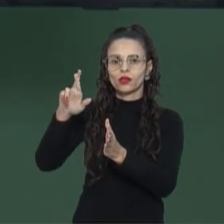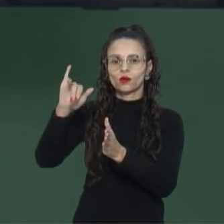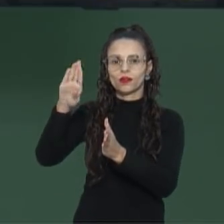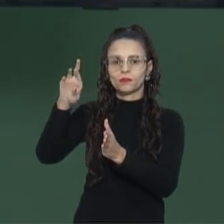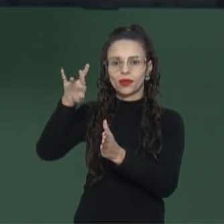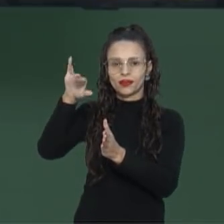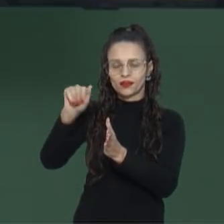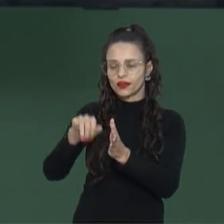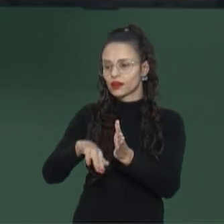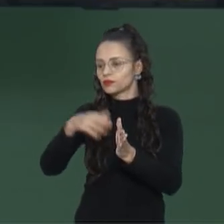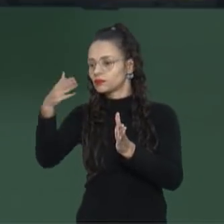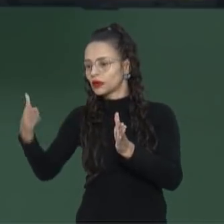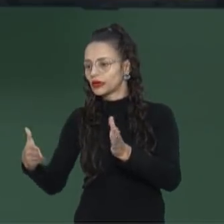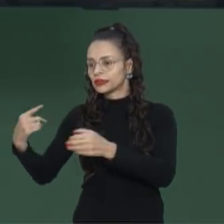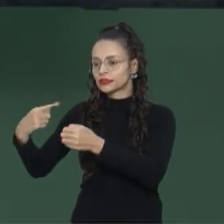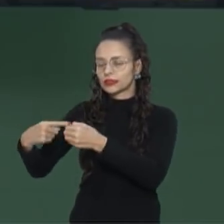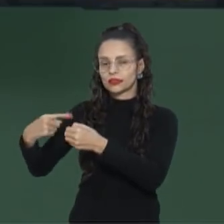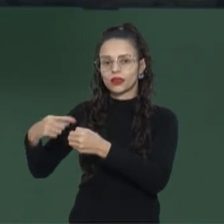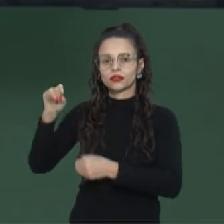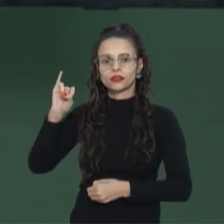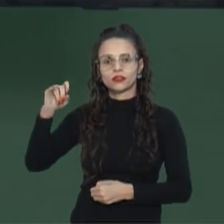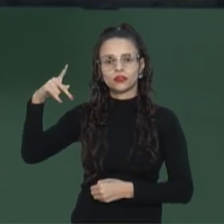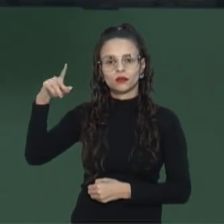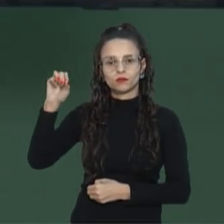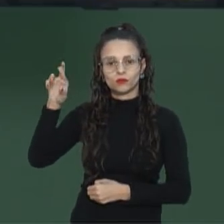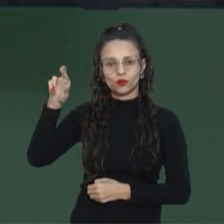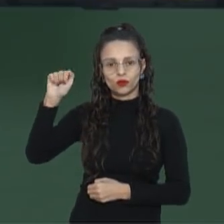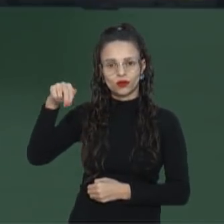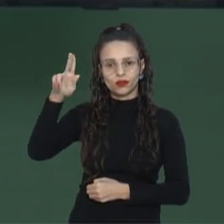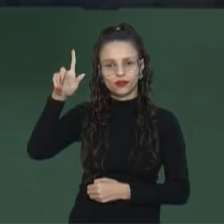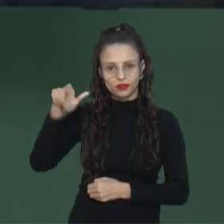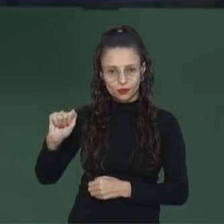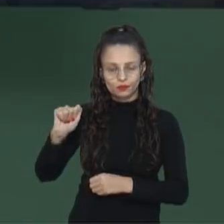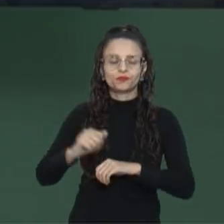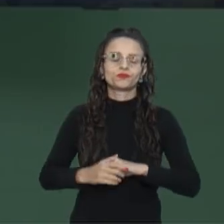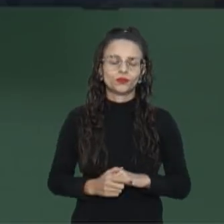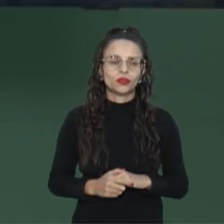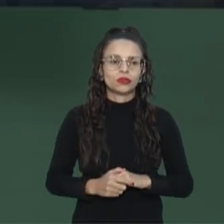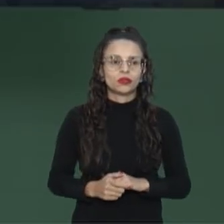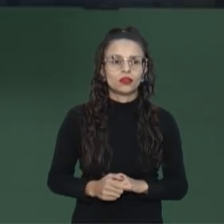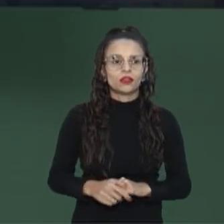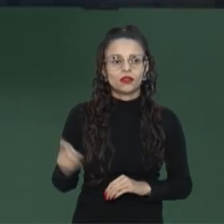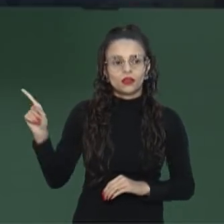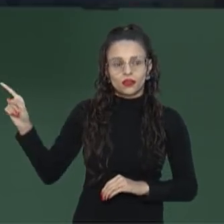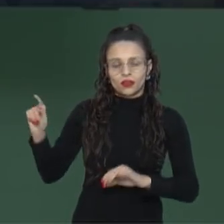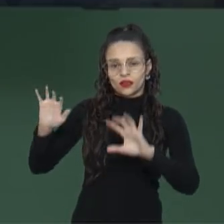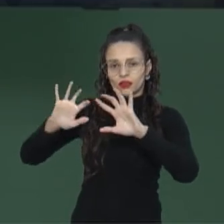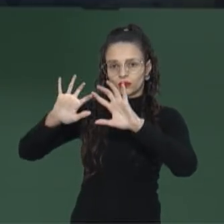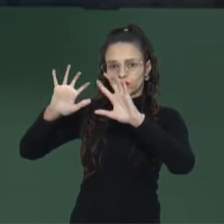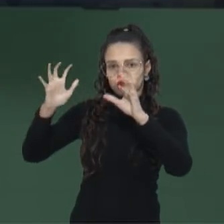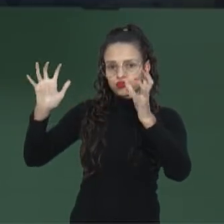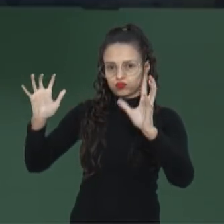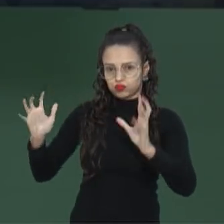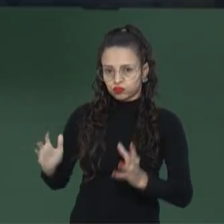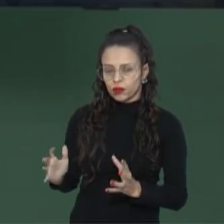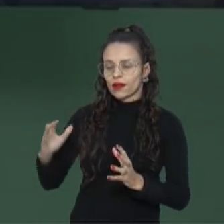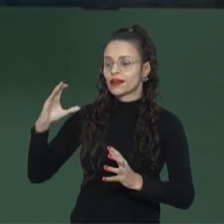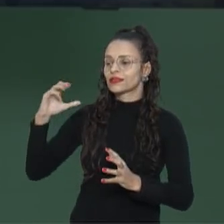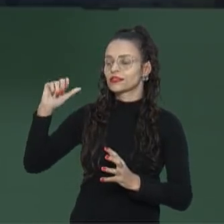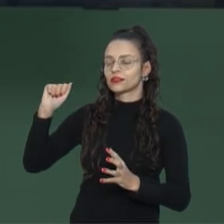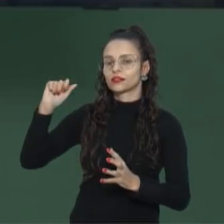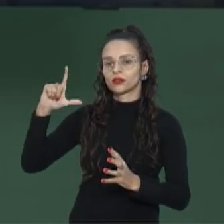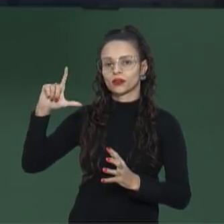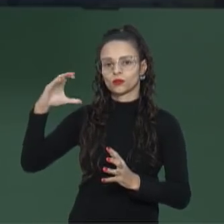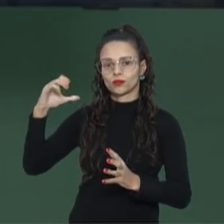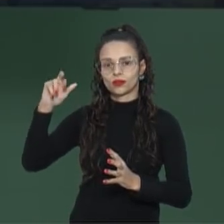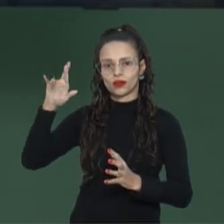cidade chamada Iporanga, já falei sobre essa região já em São Paulo. Aqui uma gruta de calcário, a maior boca de